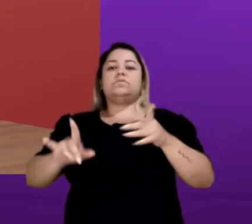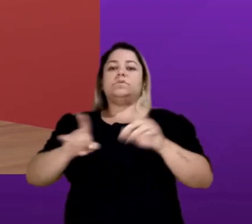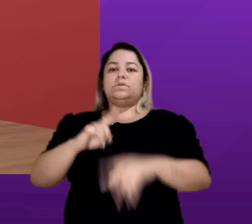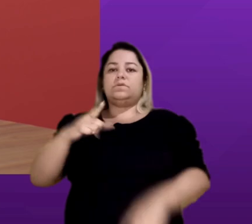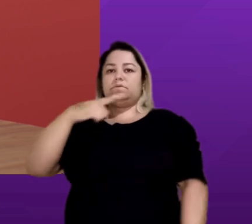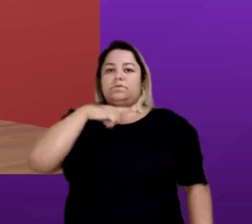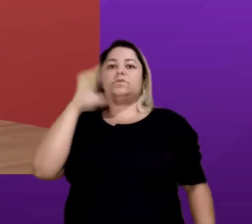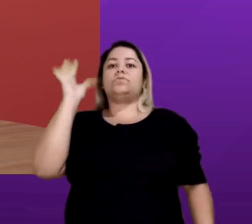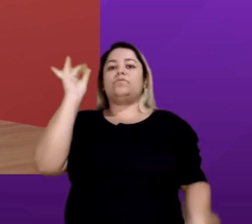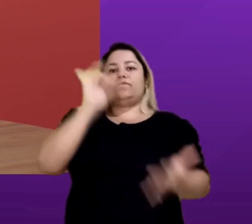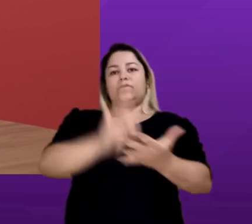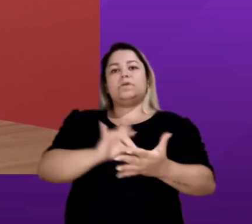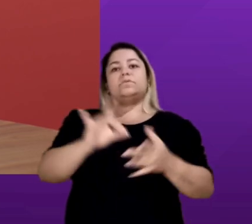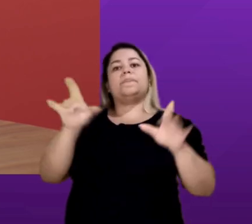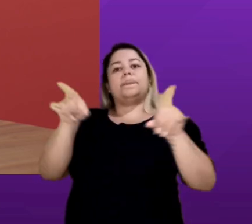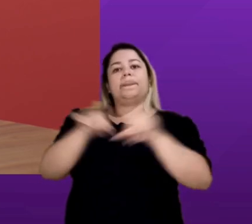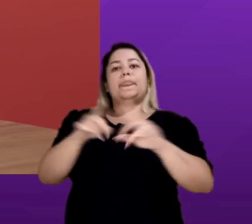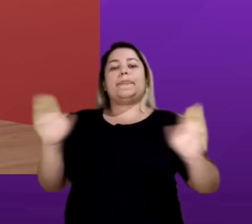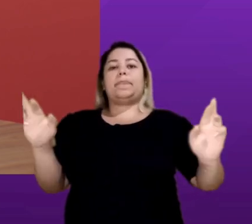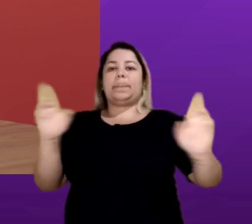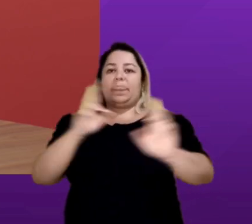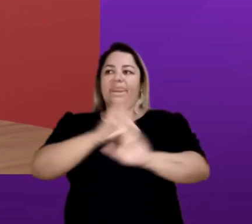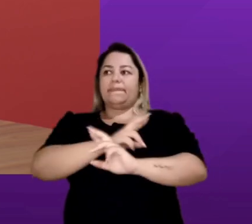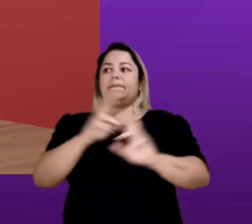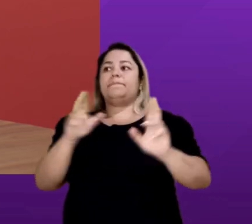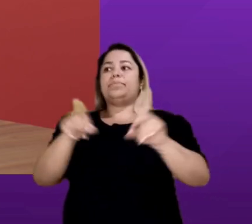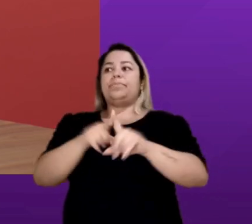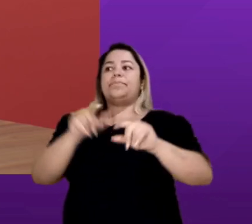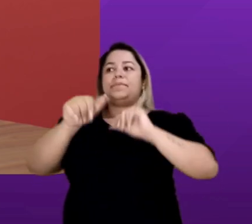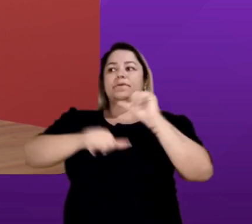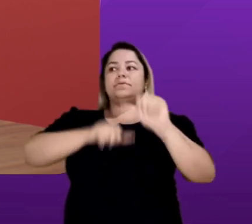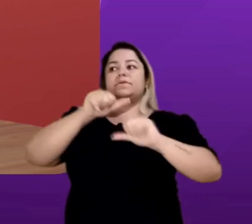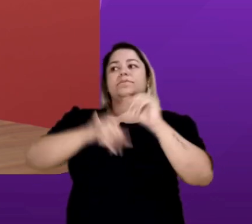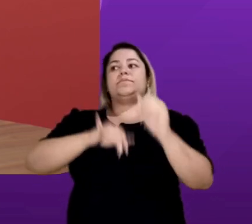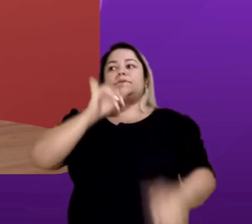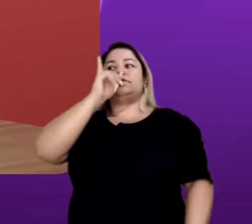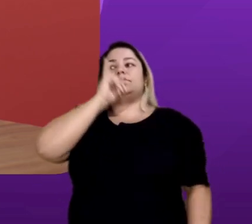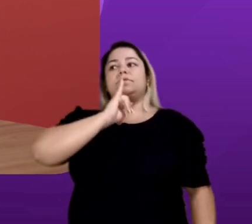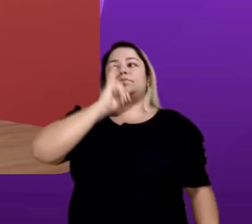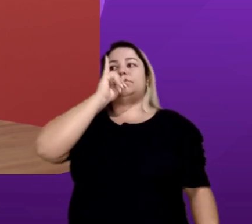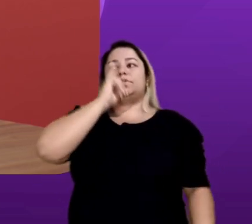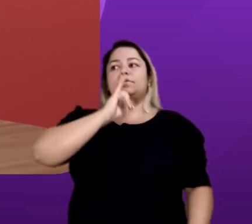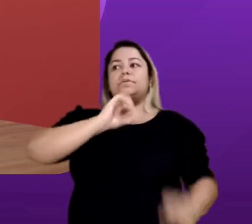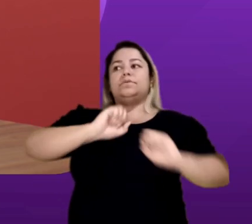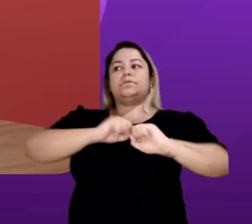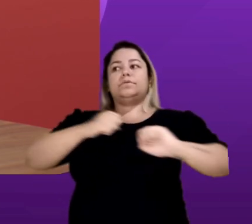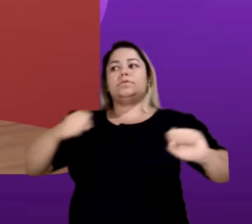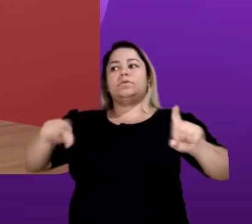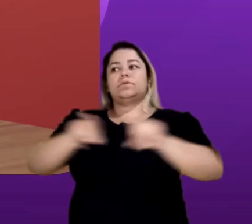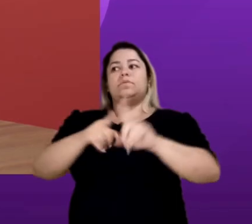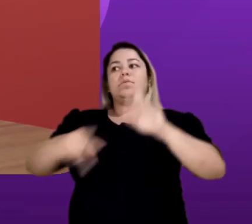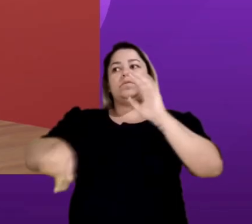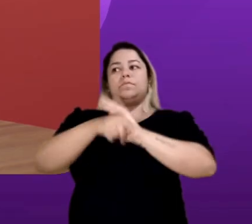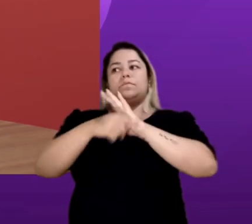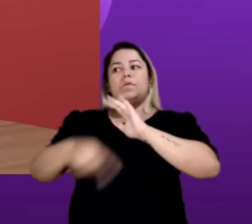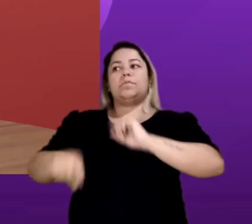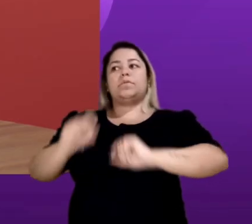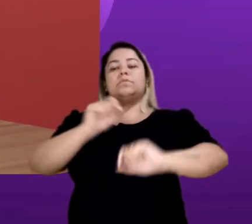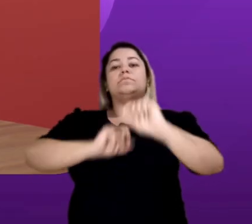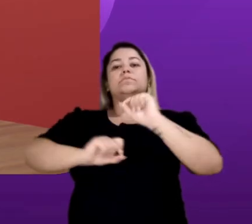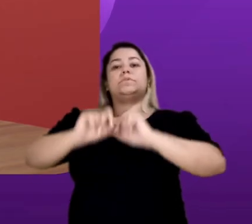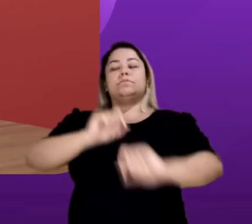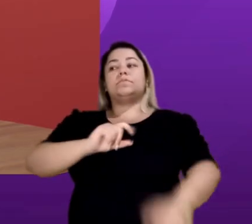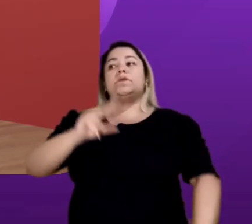fato naquela relação, torna-se um exemplo grande para seu entorno, né? Então eu vejo